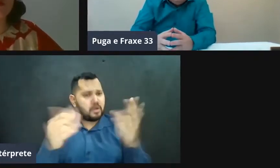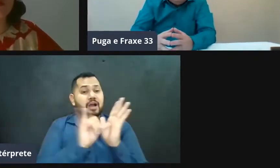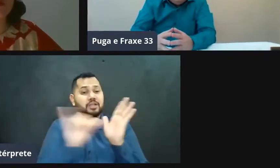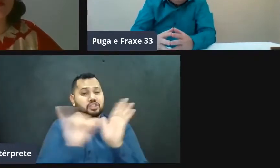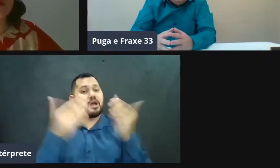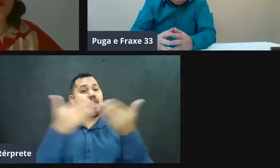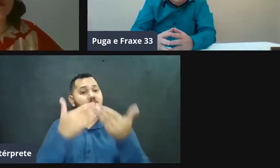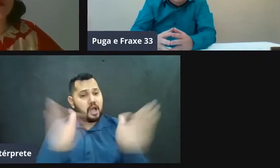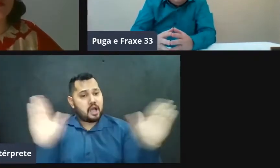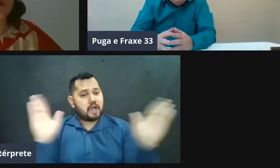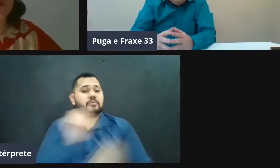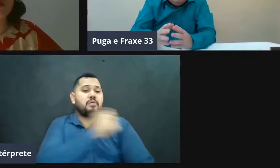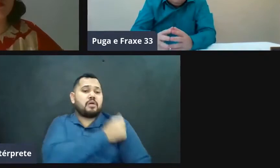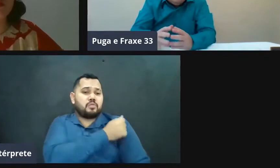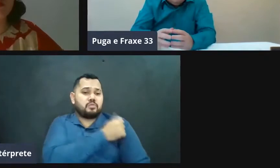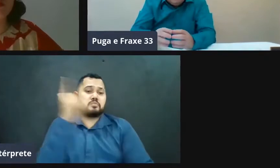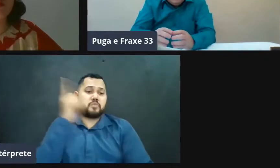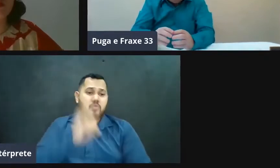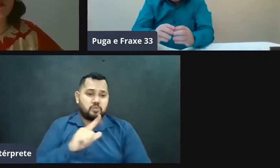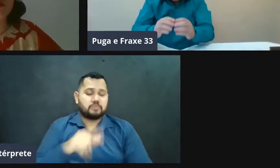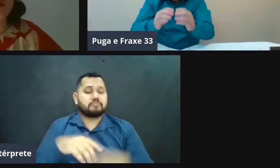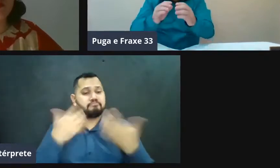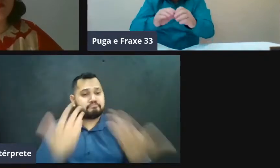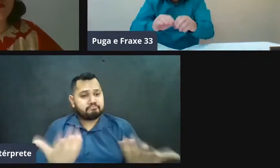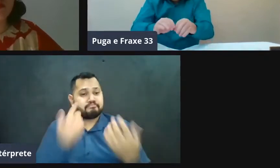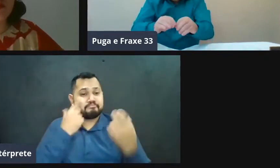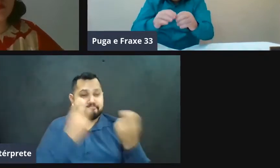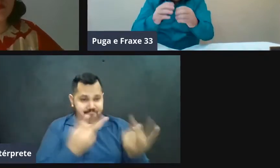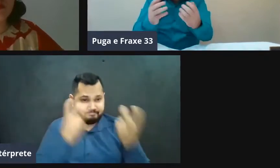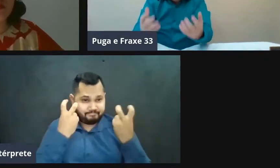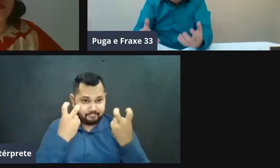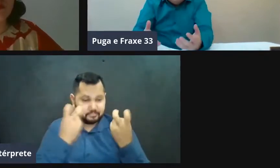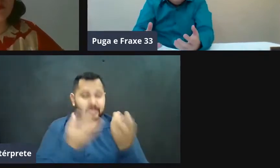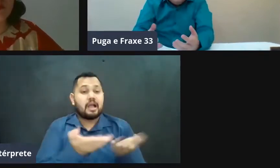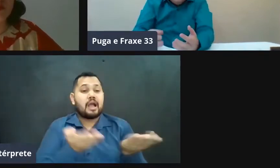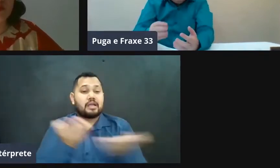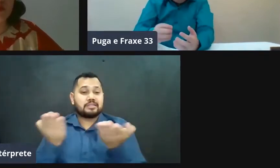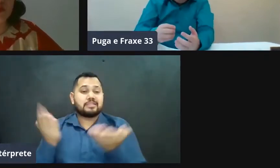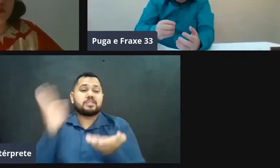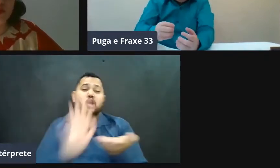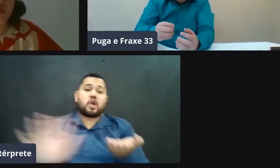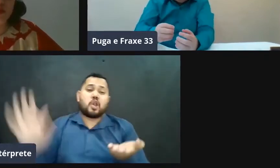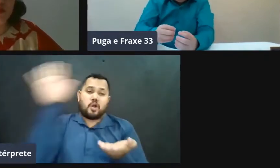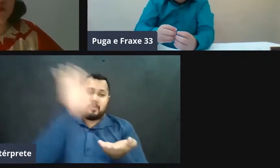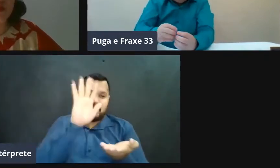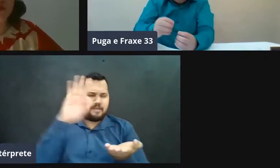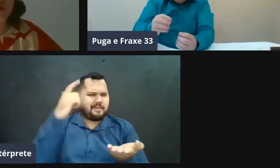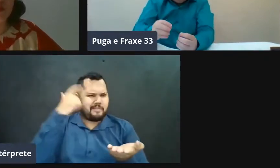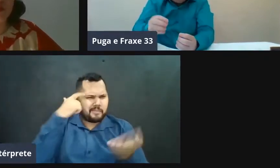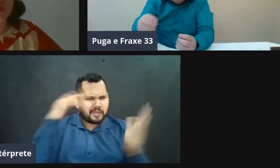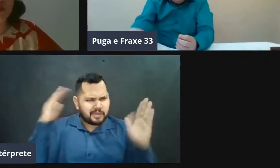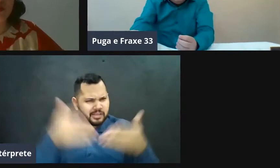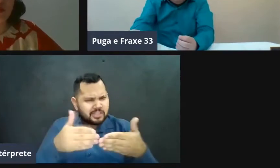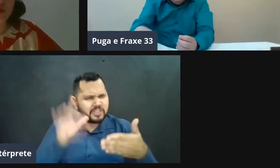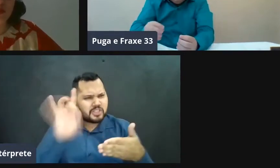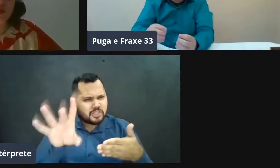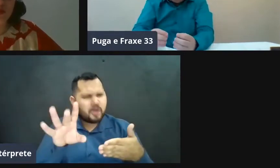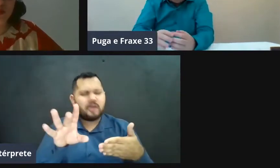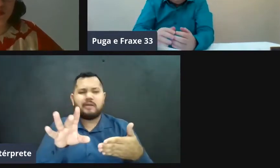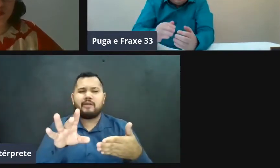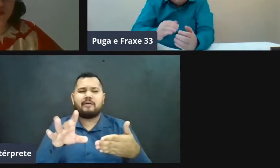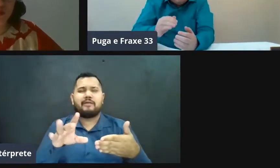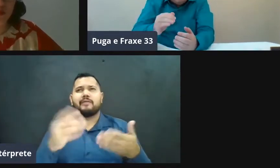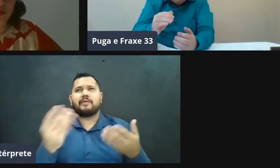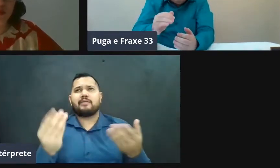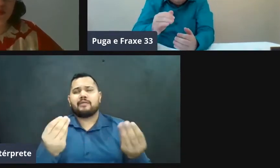que o aluno tivesse esse equipamento. Então, veja, a assistência ela é global, ela não é uma assistência focada